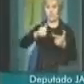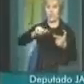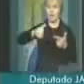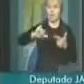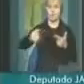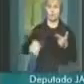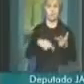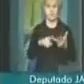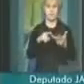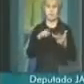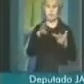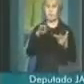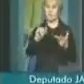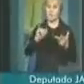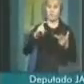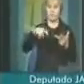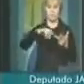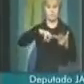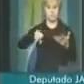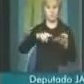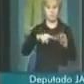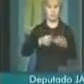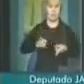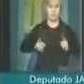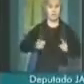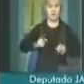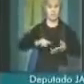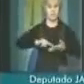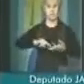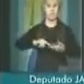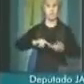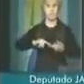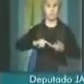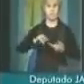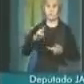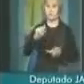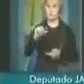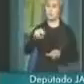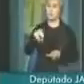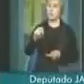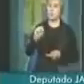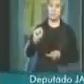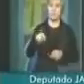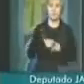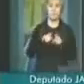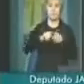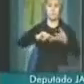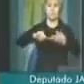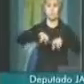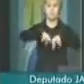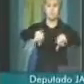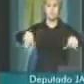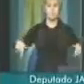lésbicas, bissexuais, travestis, transexuais e transgênero.